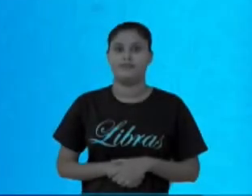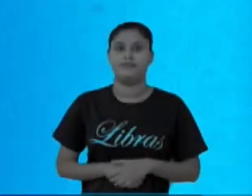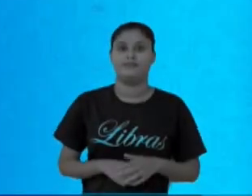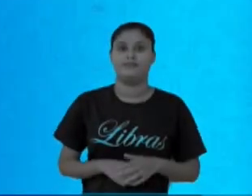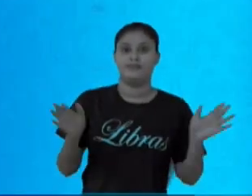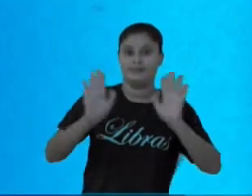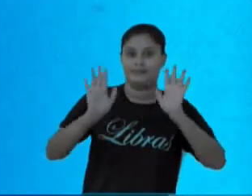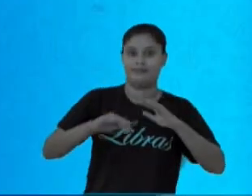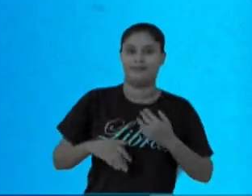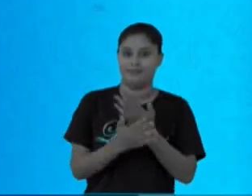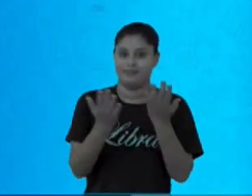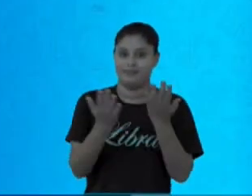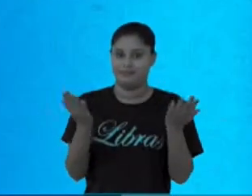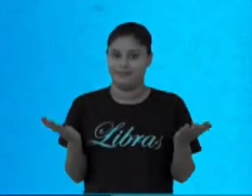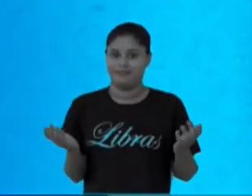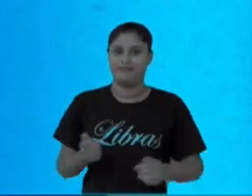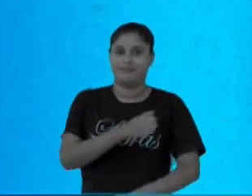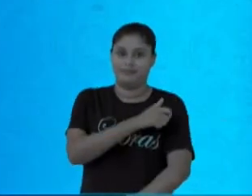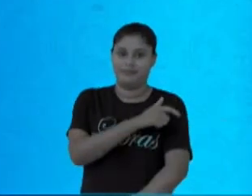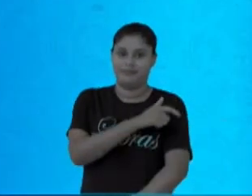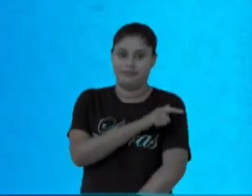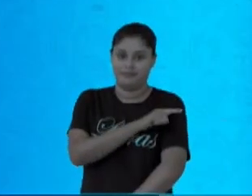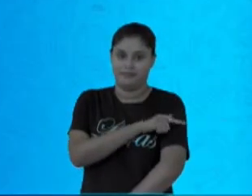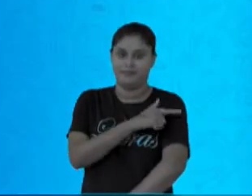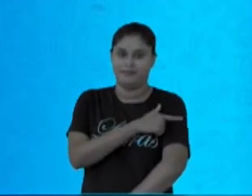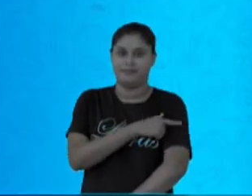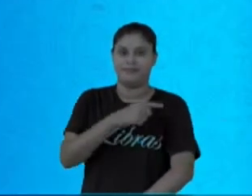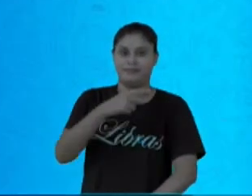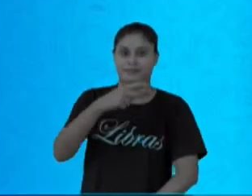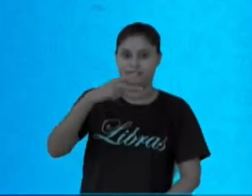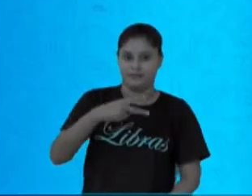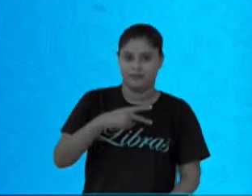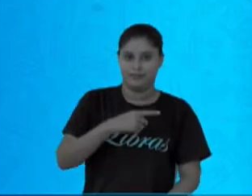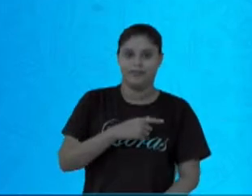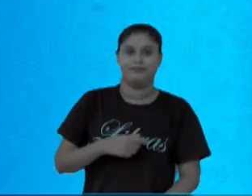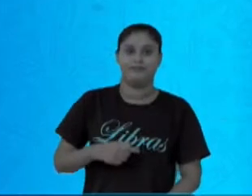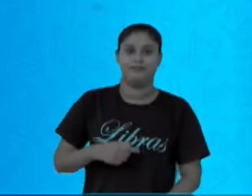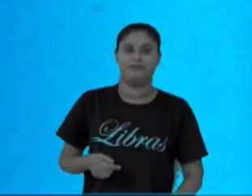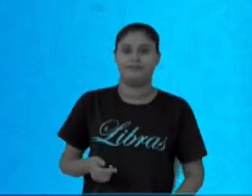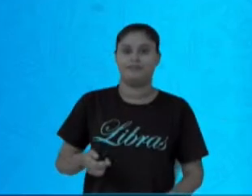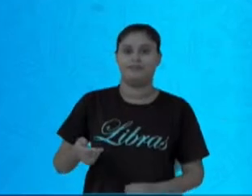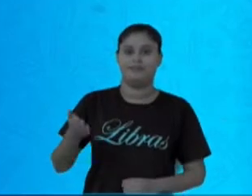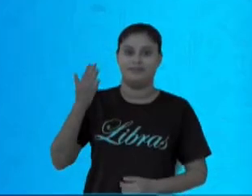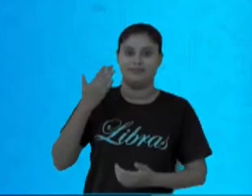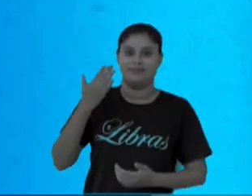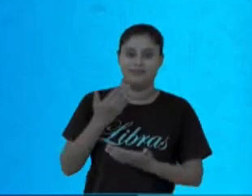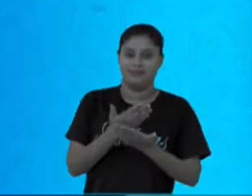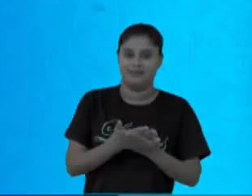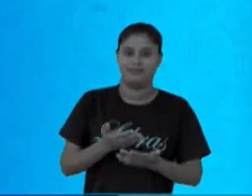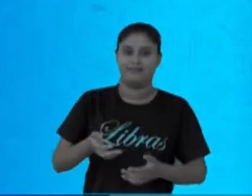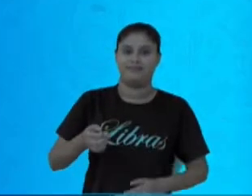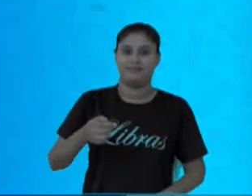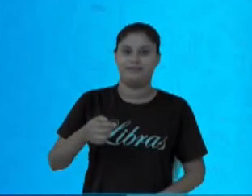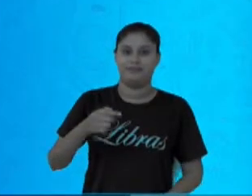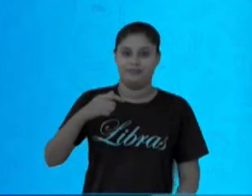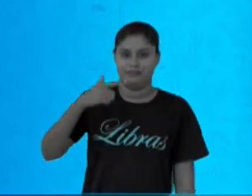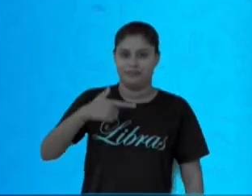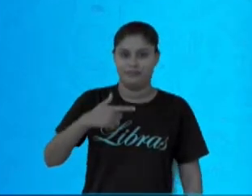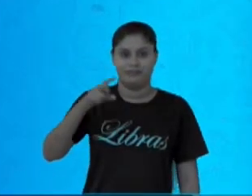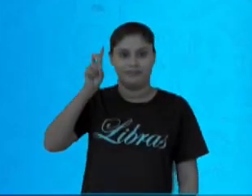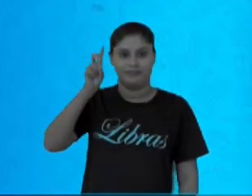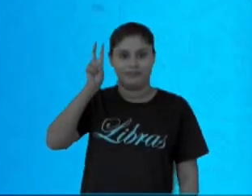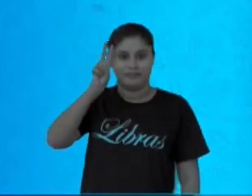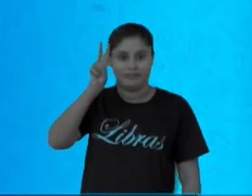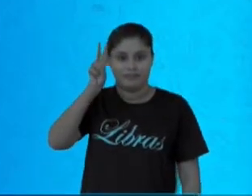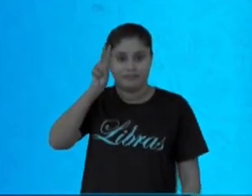Olá, segundo ano, tudo bem com vocês? Eu sou a professora Vanessa e estou aqui hoje para a nossa segunda aula de geografia. Vocês